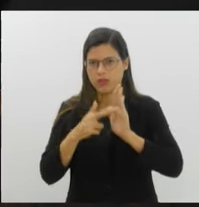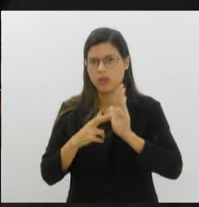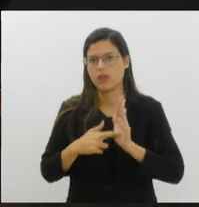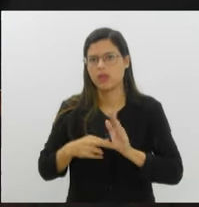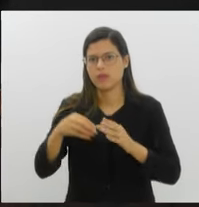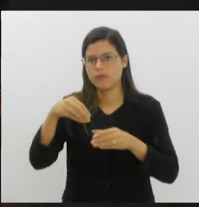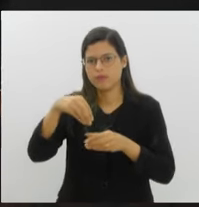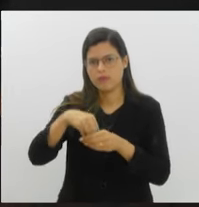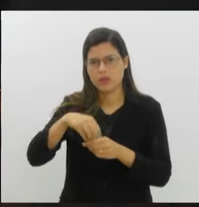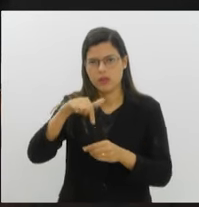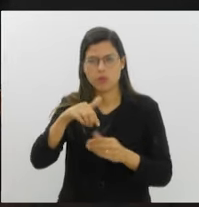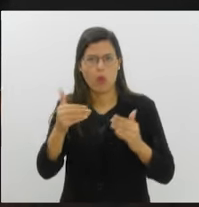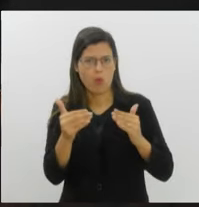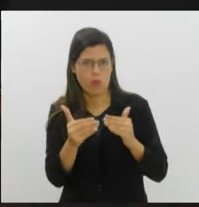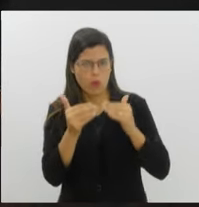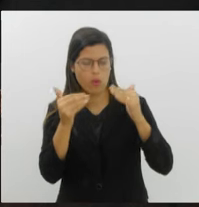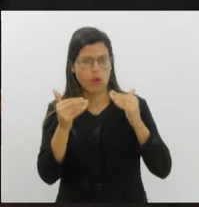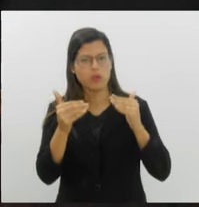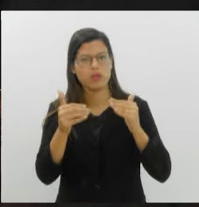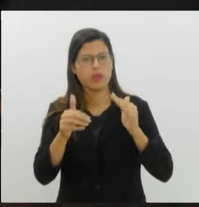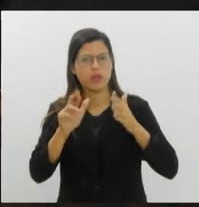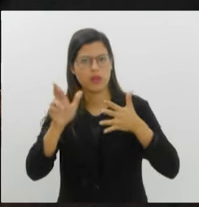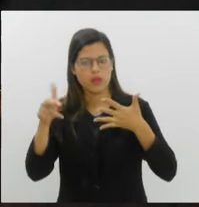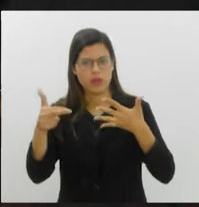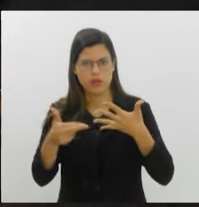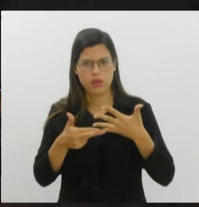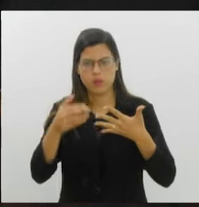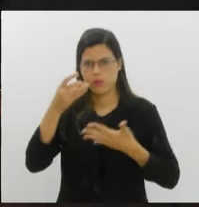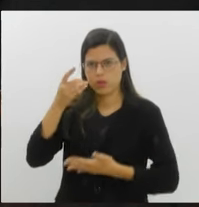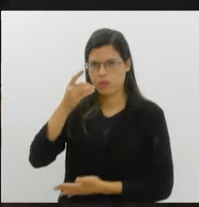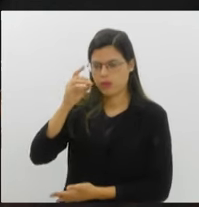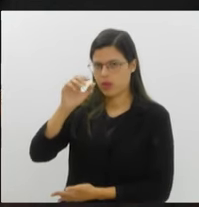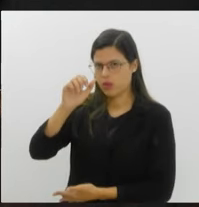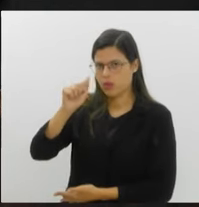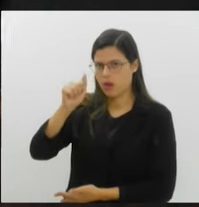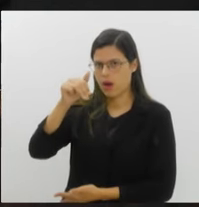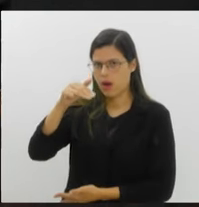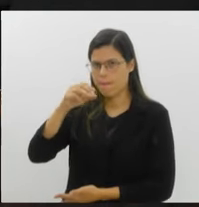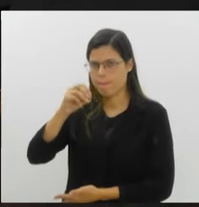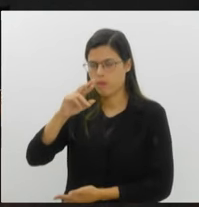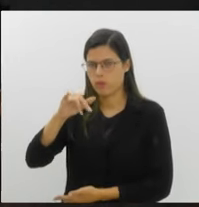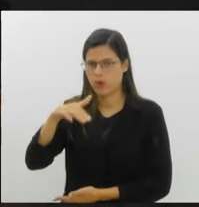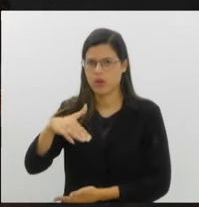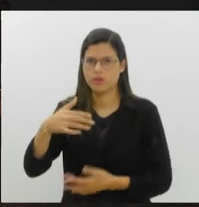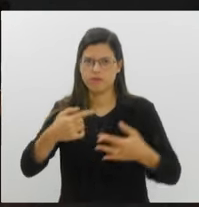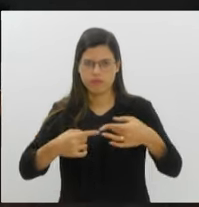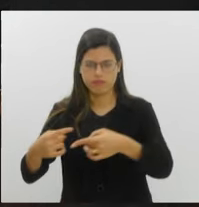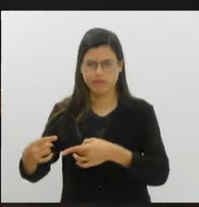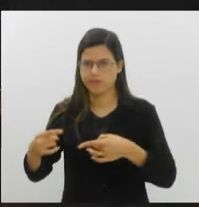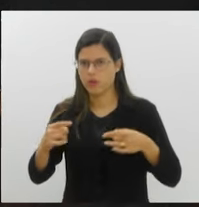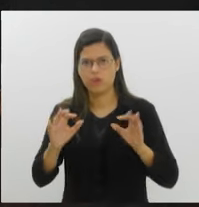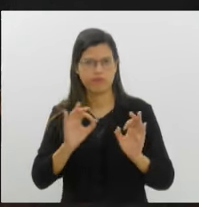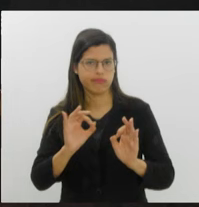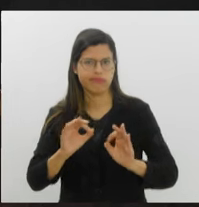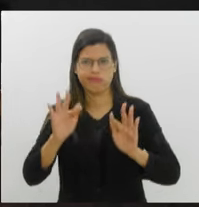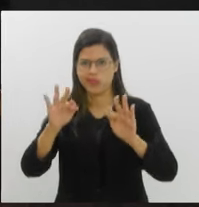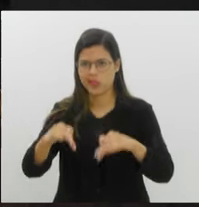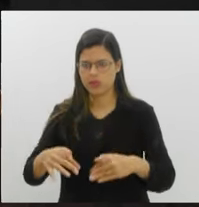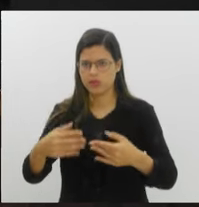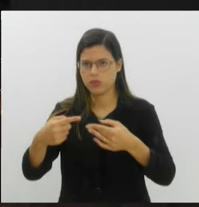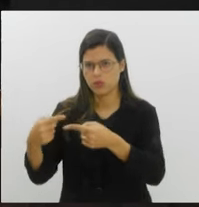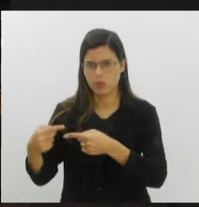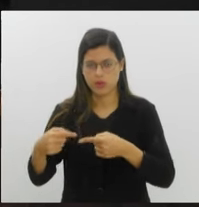Proposições Externas favorável, relator deputado Rodrigo Amorim. Em discussão, não havendo quem queira discutir, encerrada a